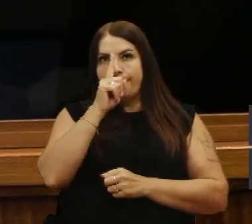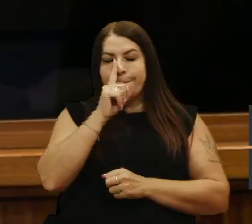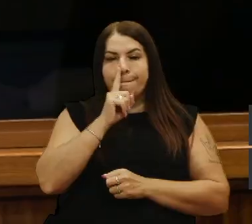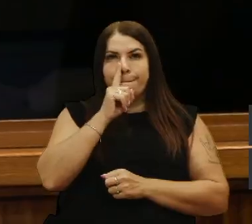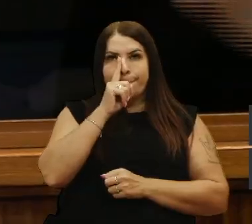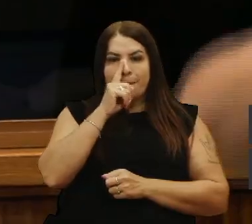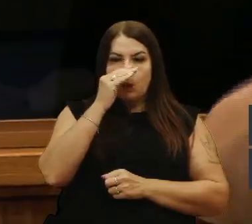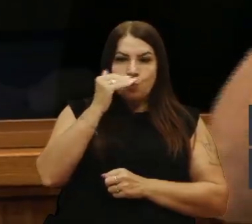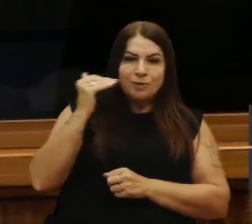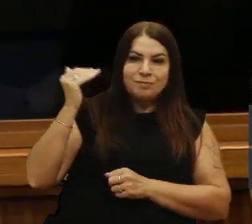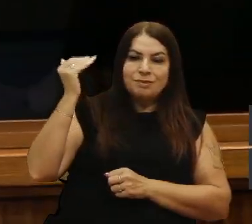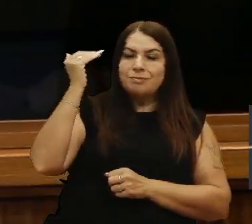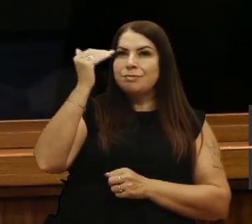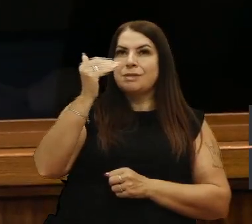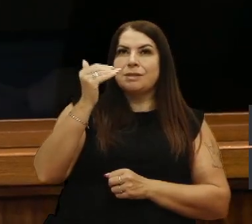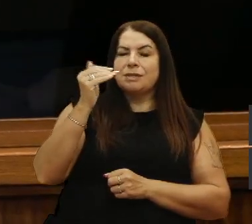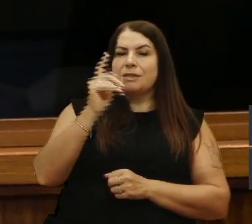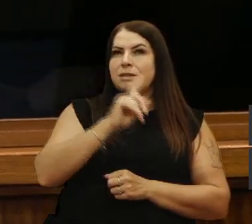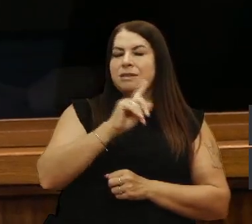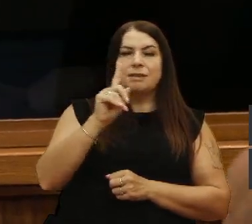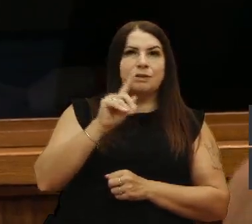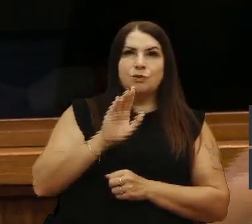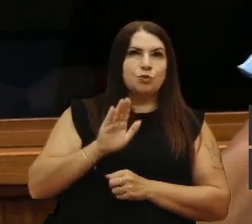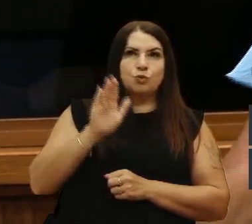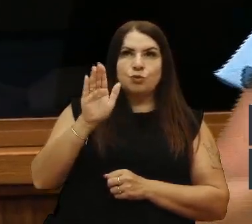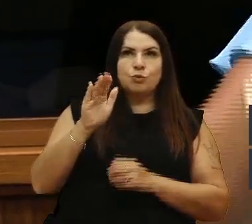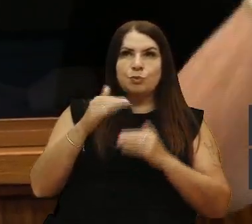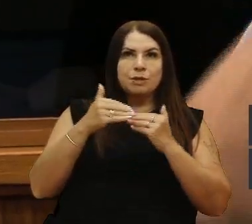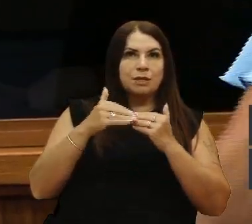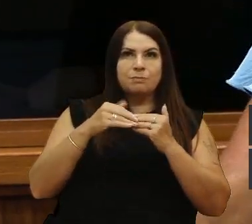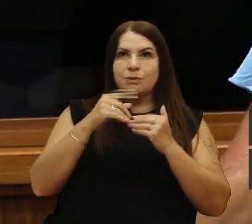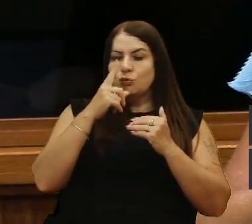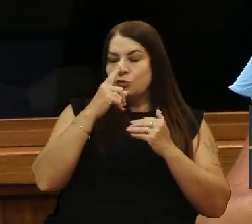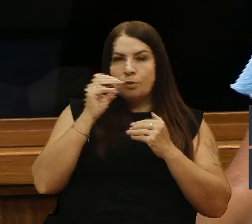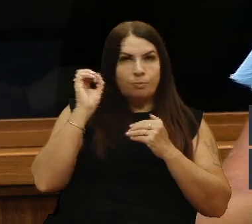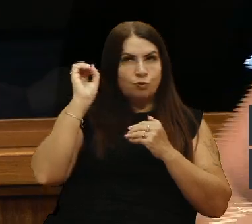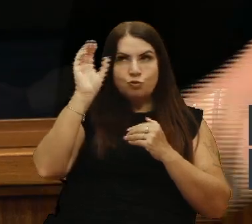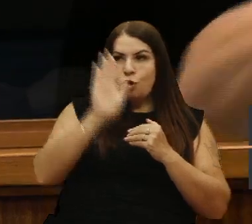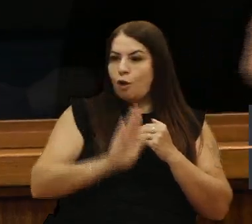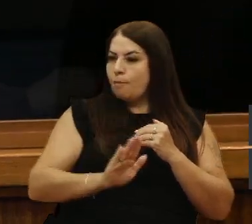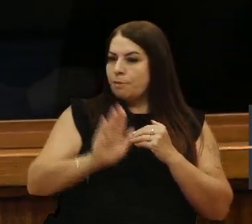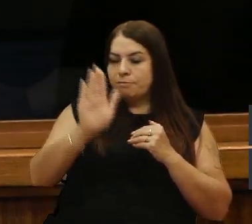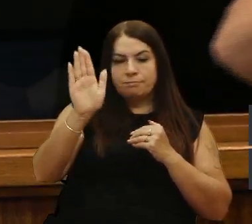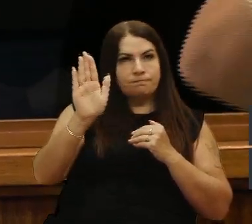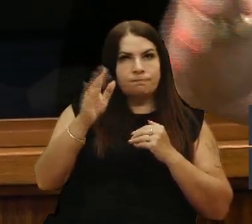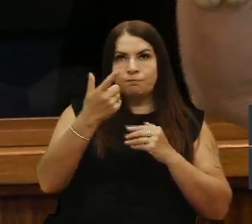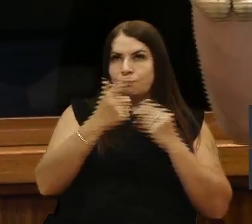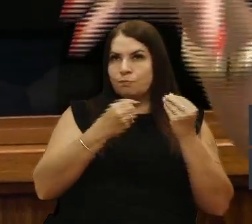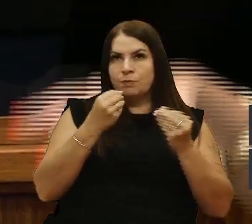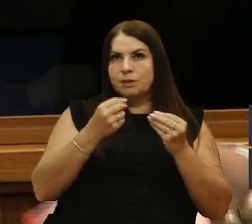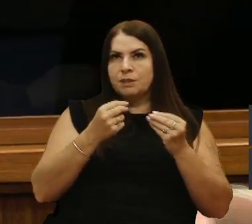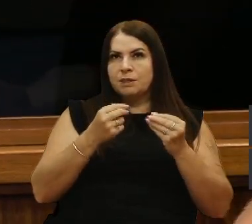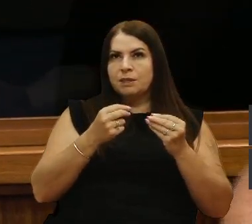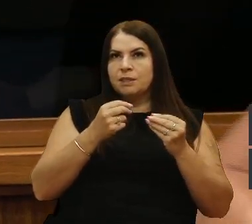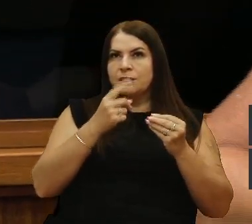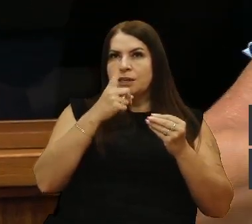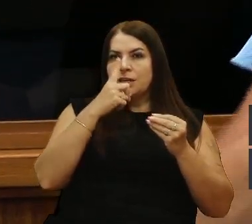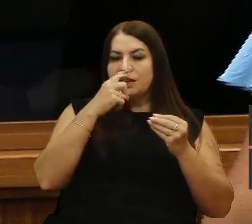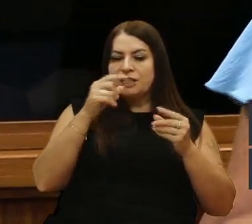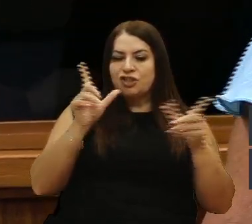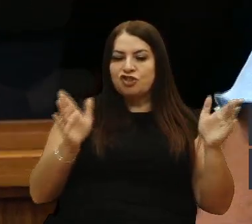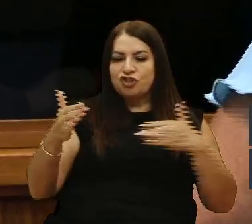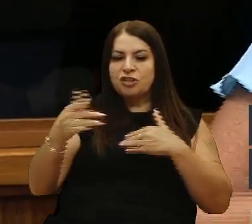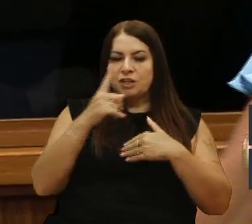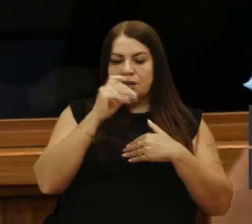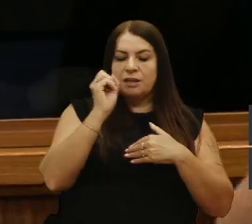de cima nem sobe. O caminhão do lixo não sobe e não tem lixeiras apropriadas.